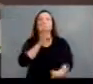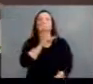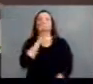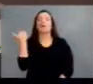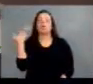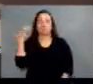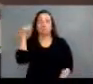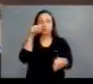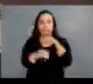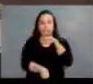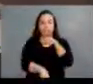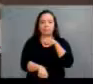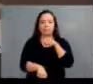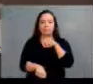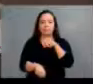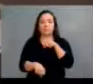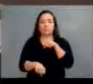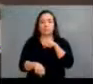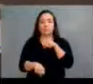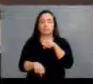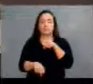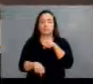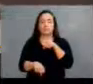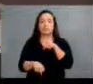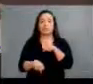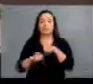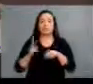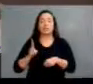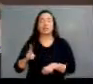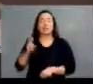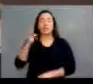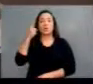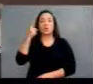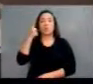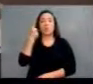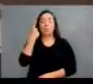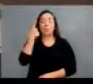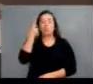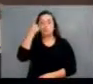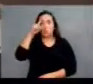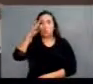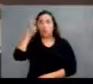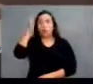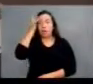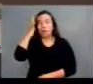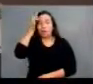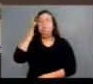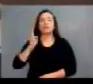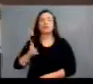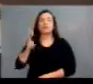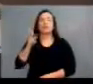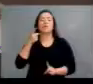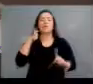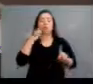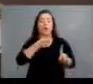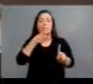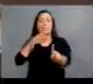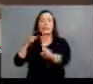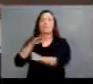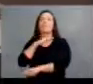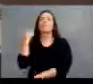LGBT a cada 25 horas. Um assassinato a cada 25